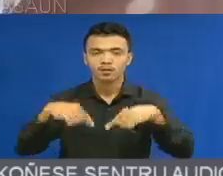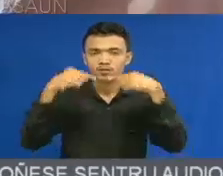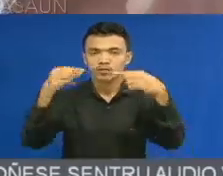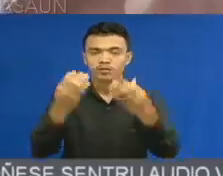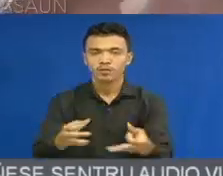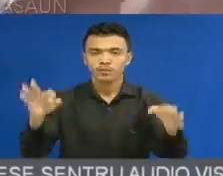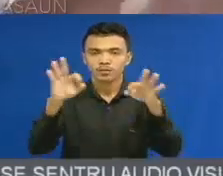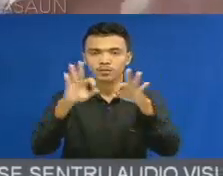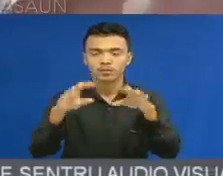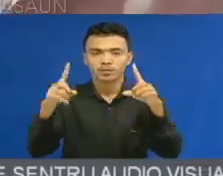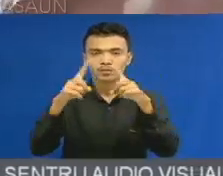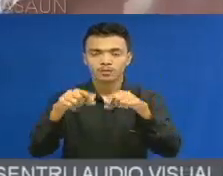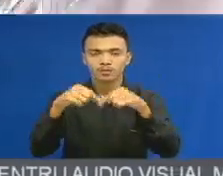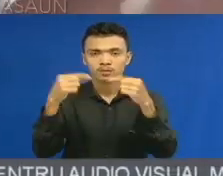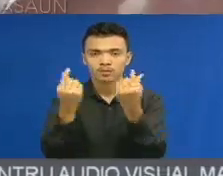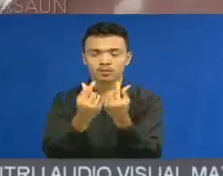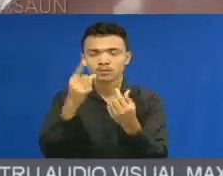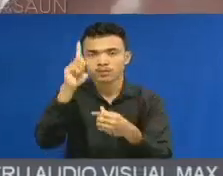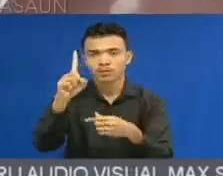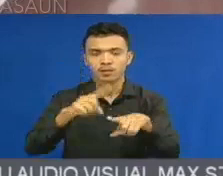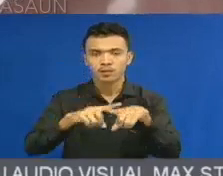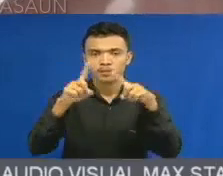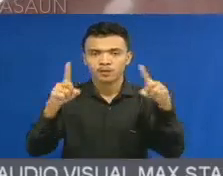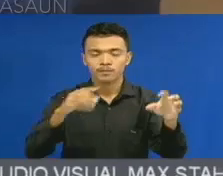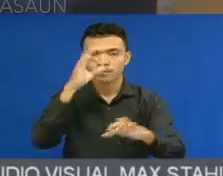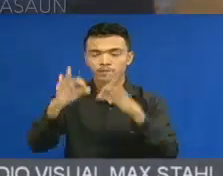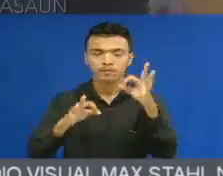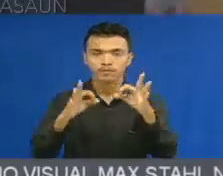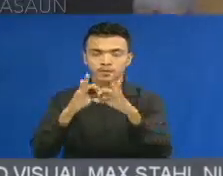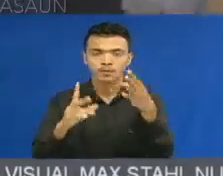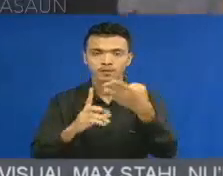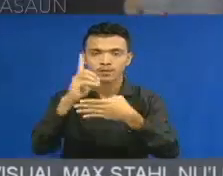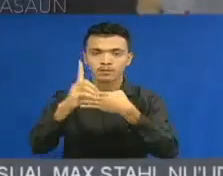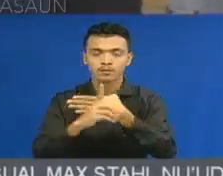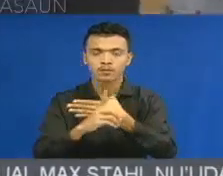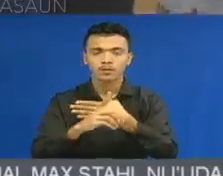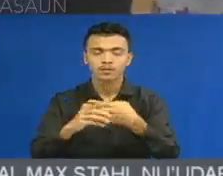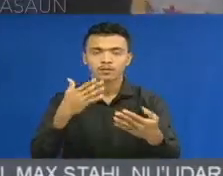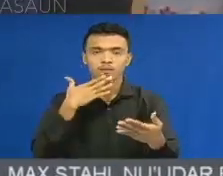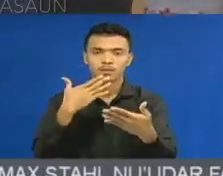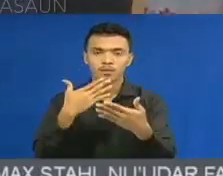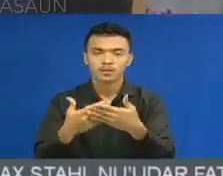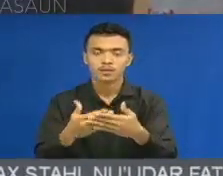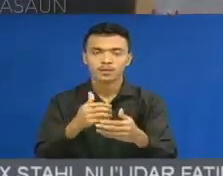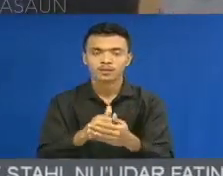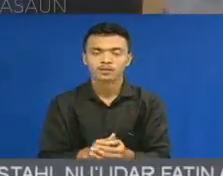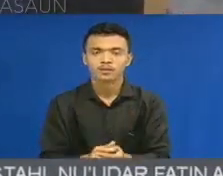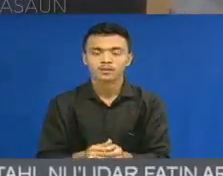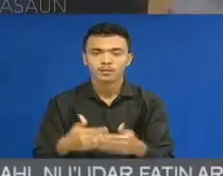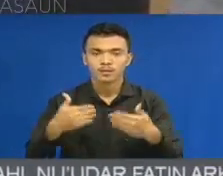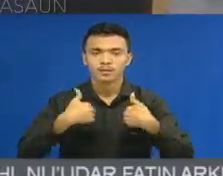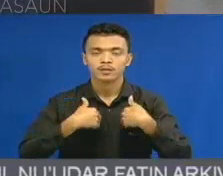ba grupo ida mai be garante desenvolvimento nebe balanço no to ia